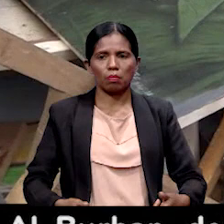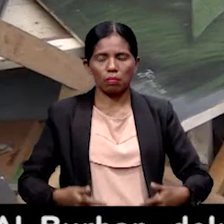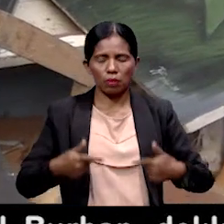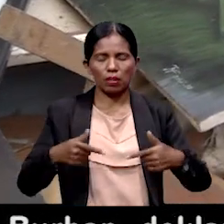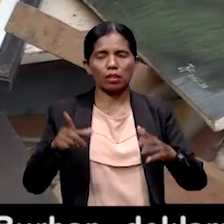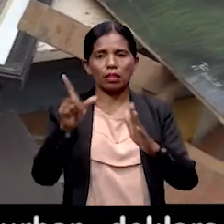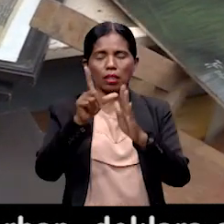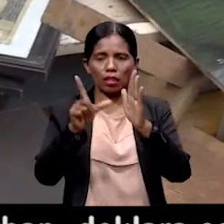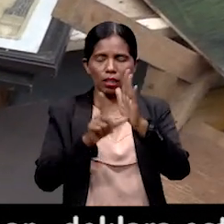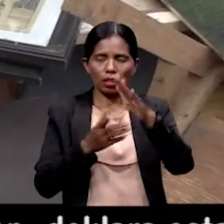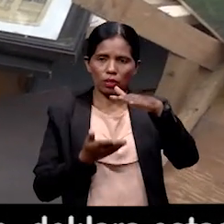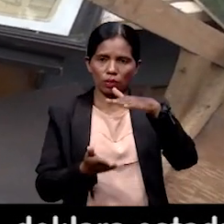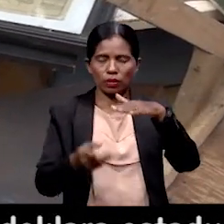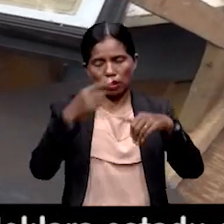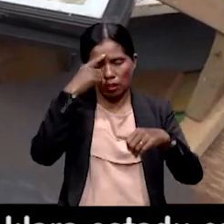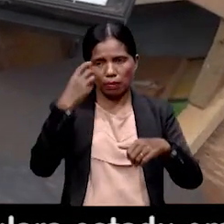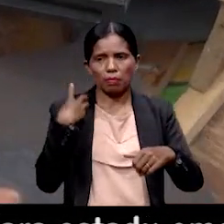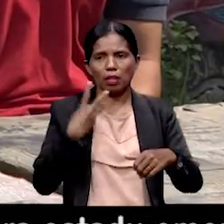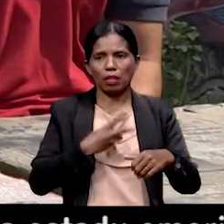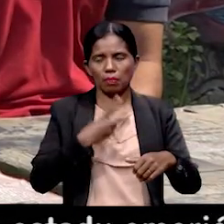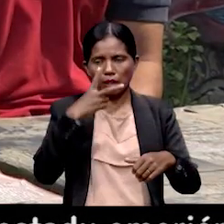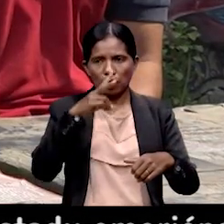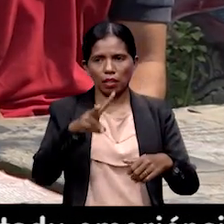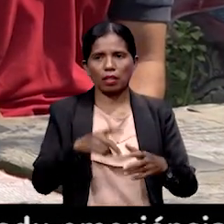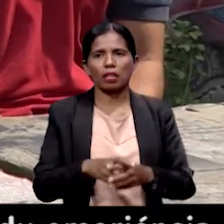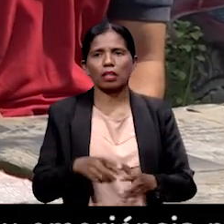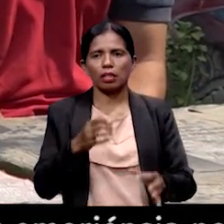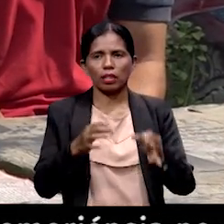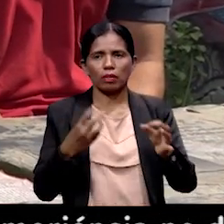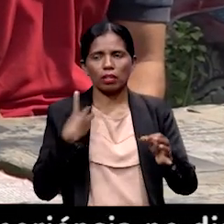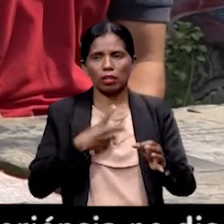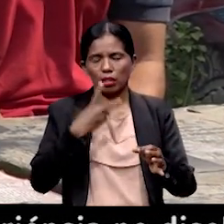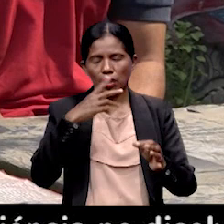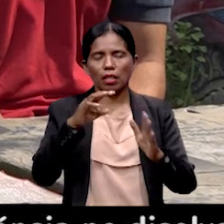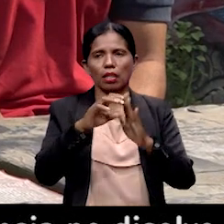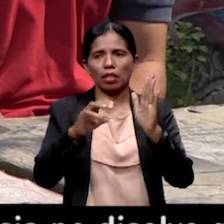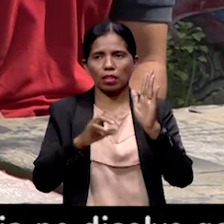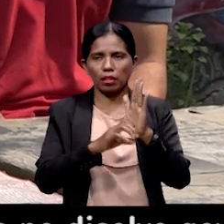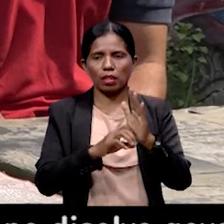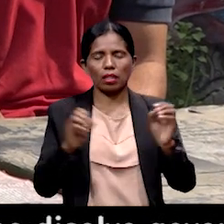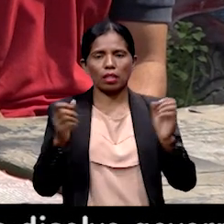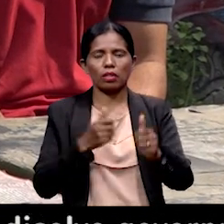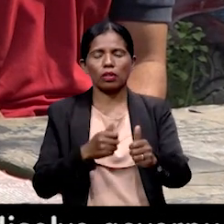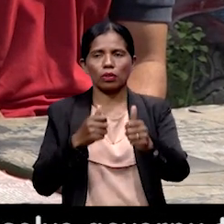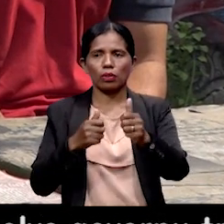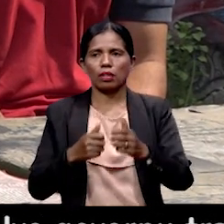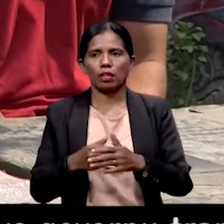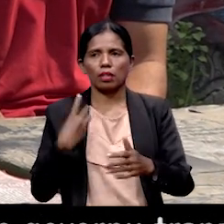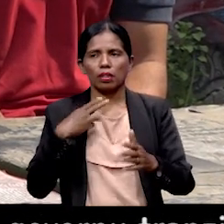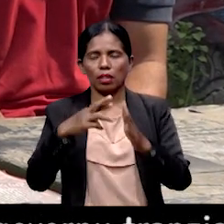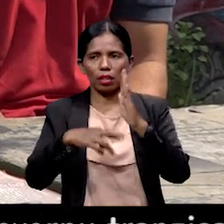Tambanema ani hare kata ide ne se ite hare estado rasismo la cumpri tenia